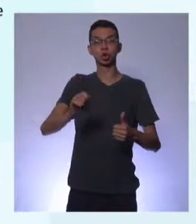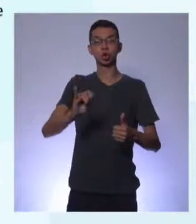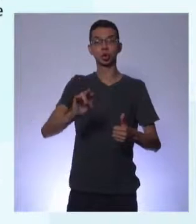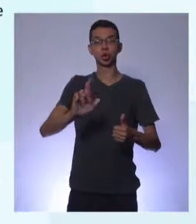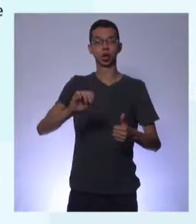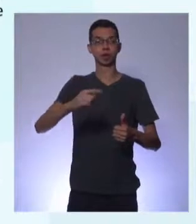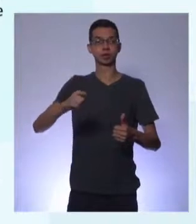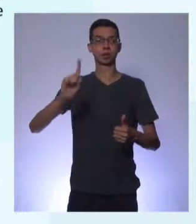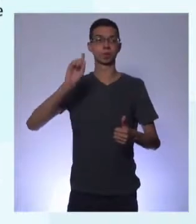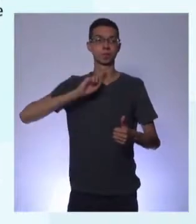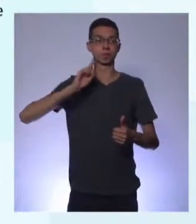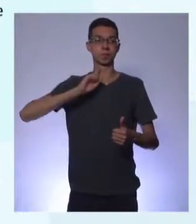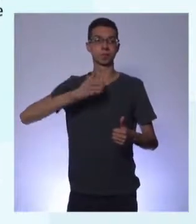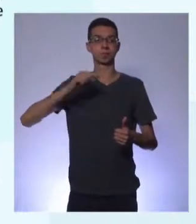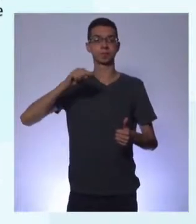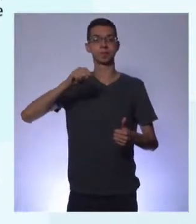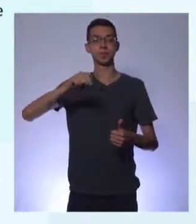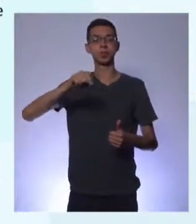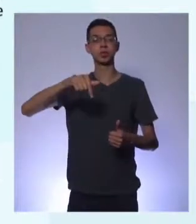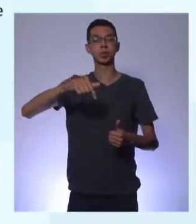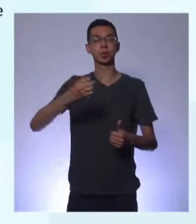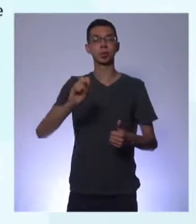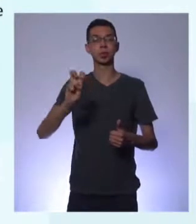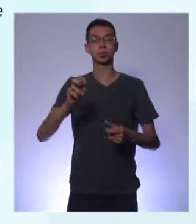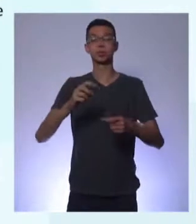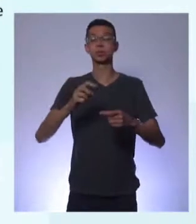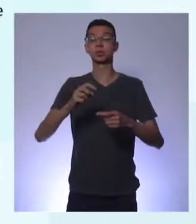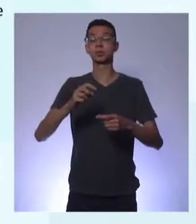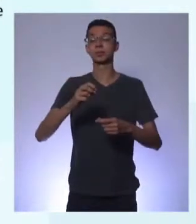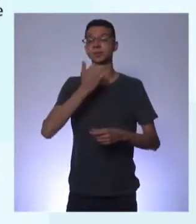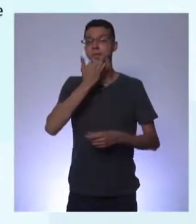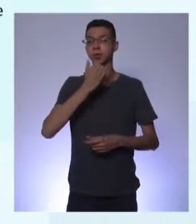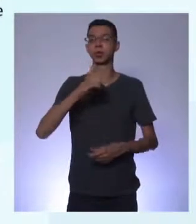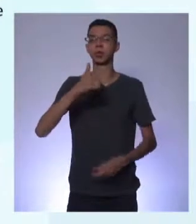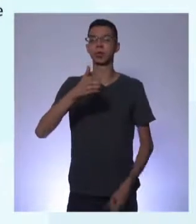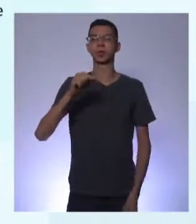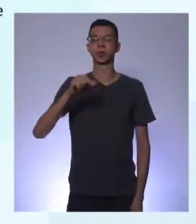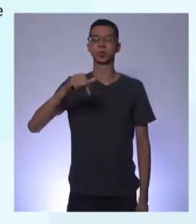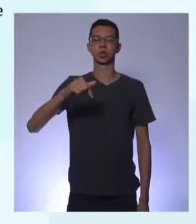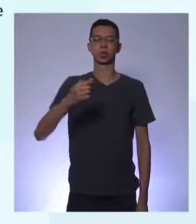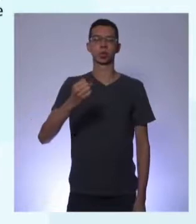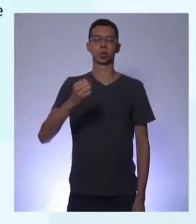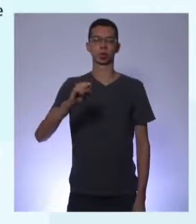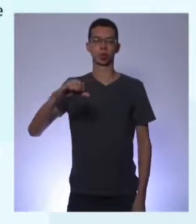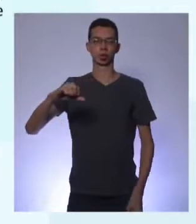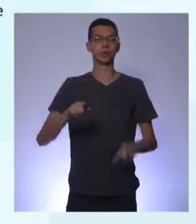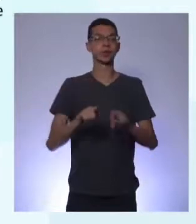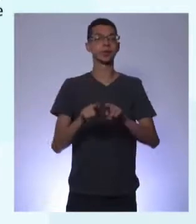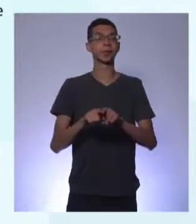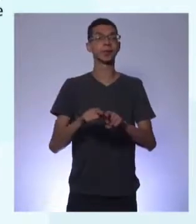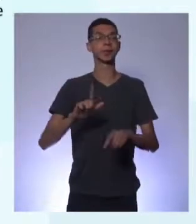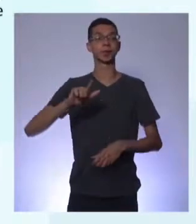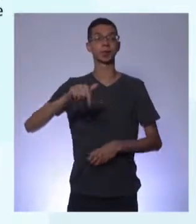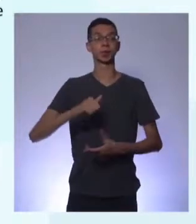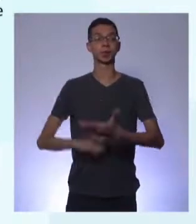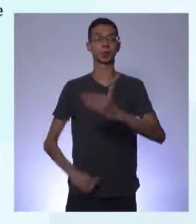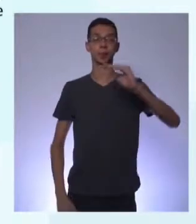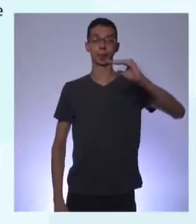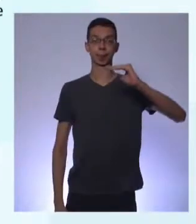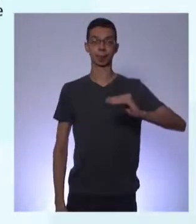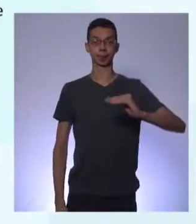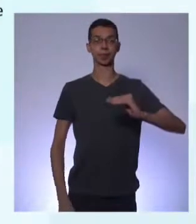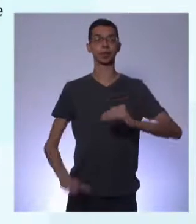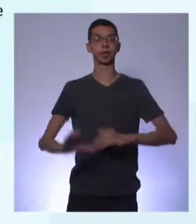impostos cobrada pelo governo português. Conjuração Baiana, 1798, uma revolta de